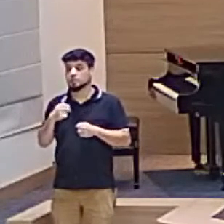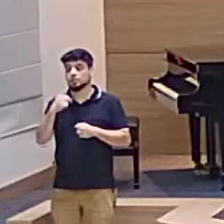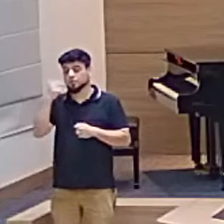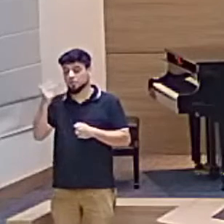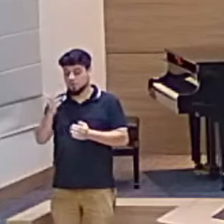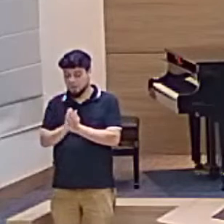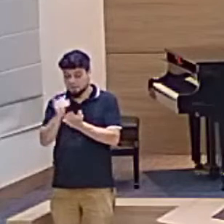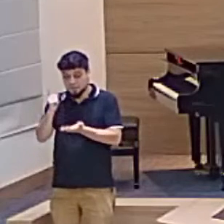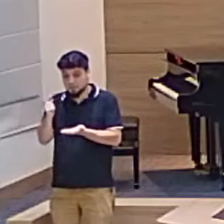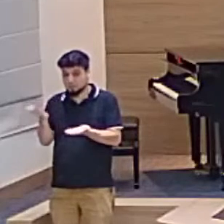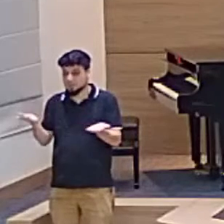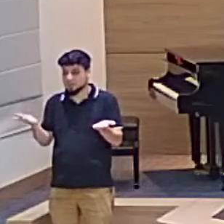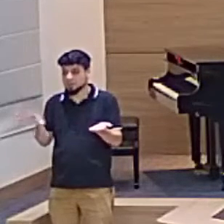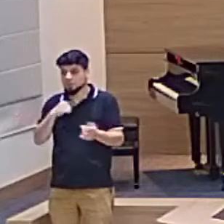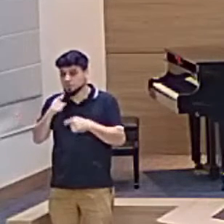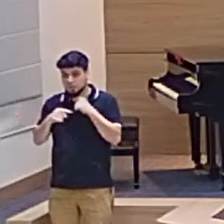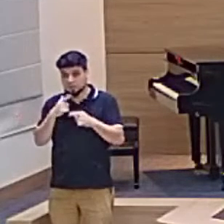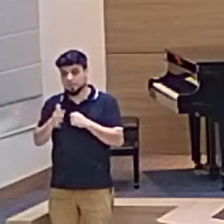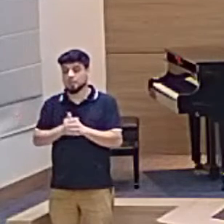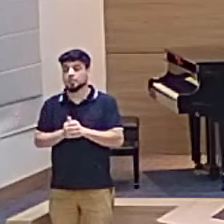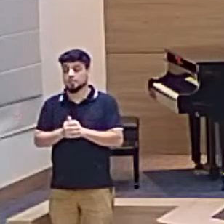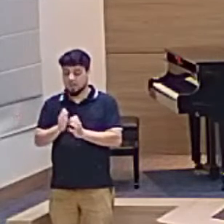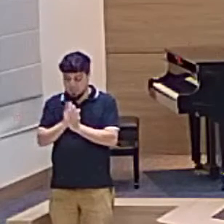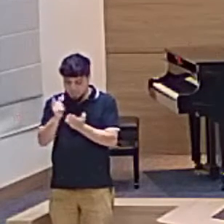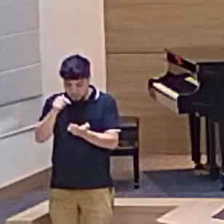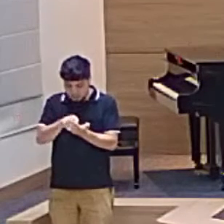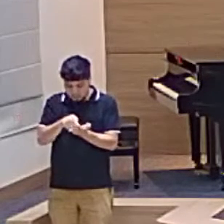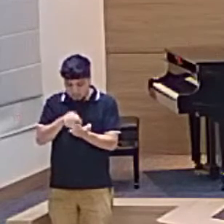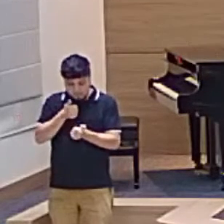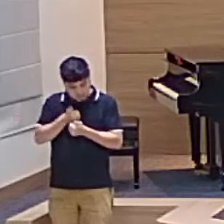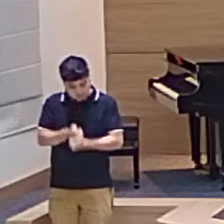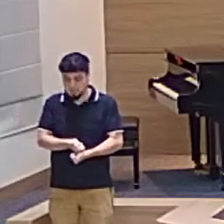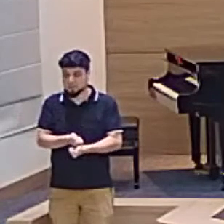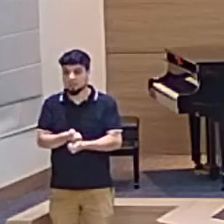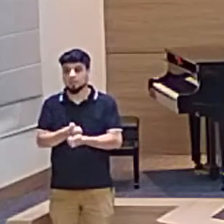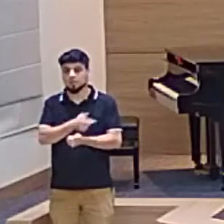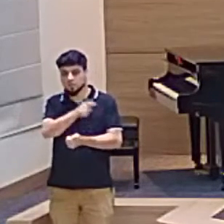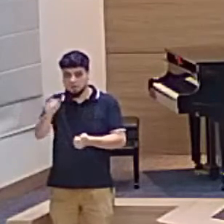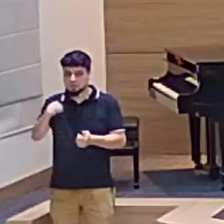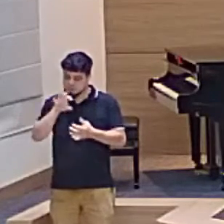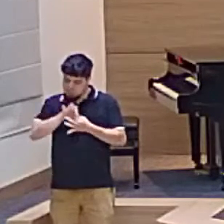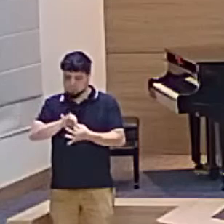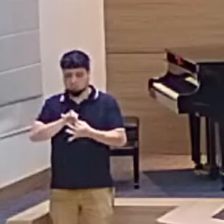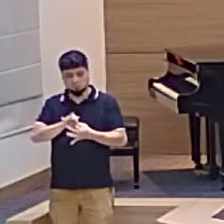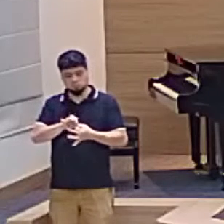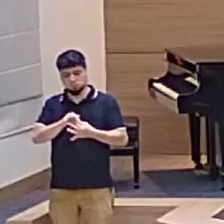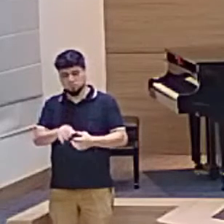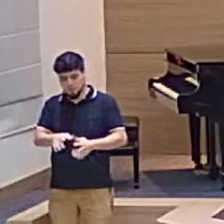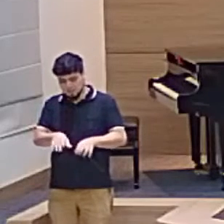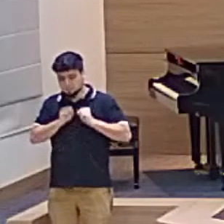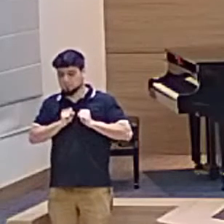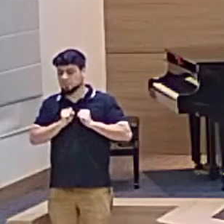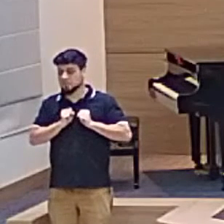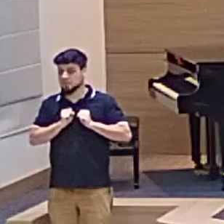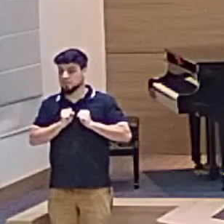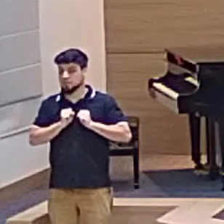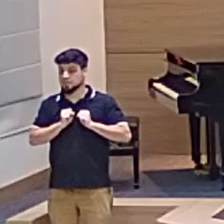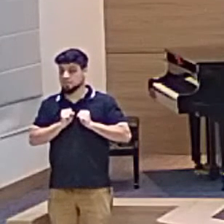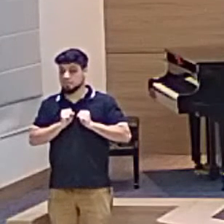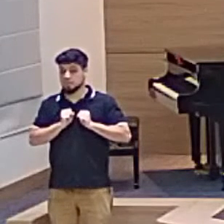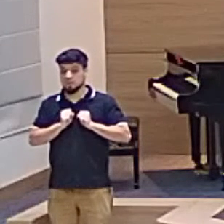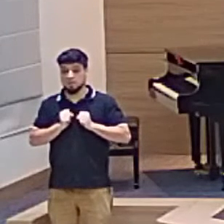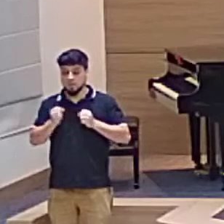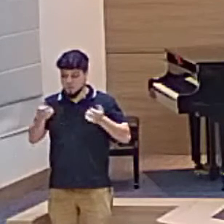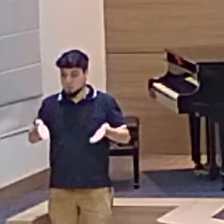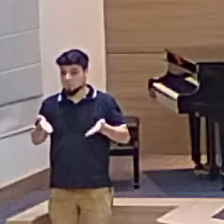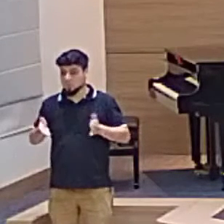você lembra tá falando é verdade nós precisamos tirar a intensidade não só aqui precisamos se entender o momento que